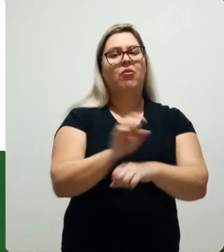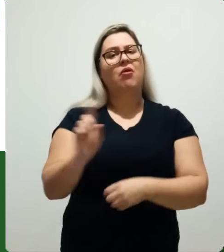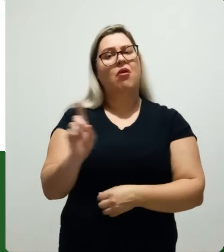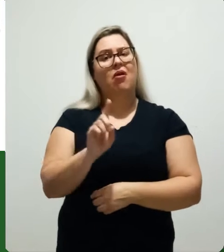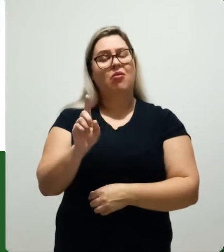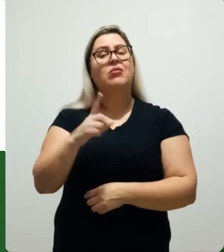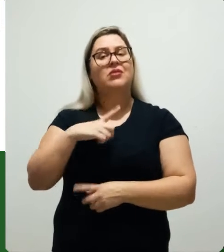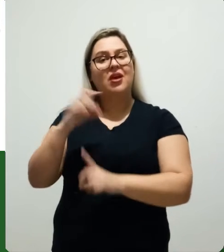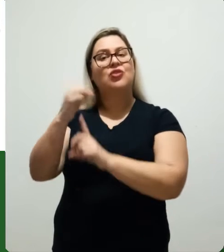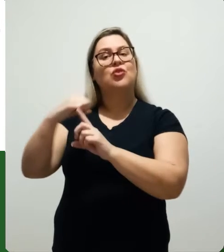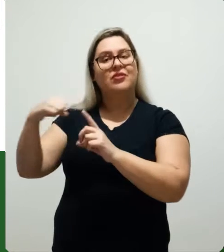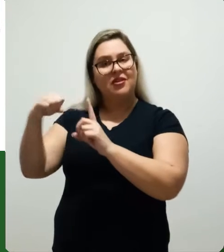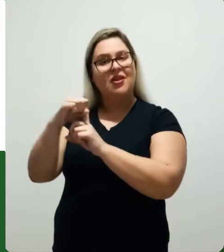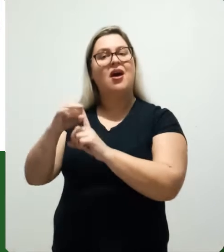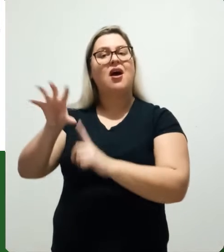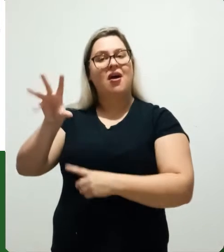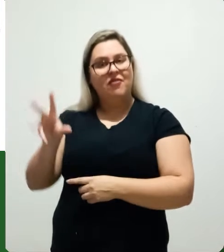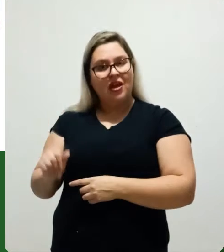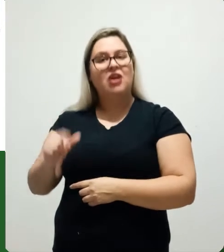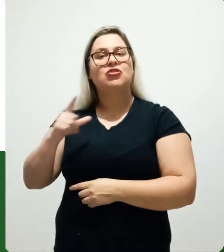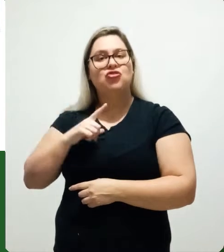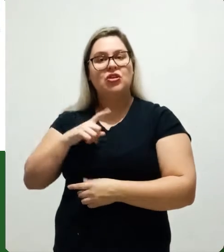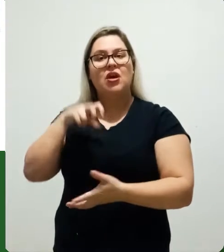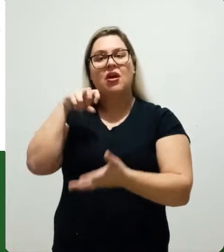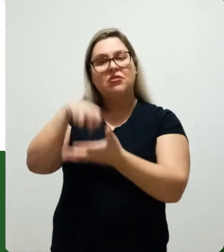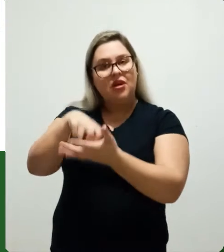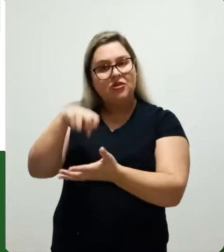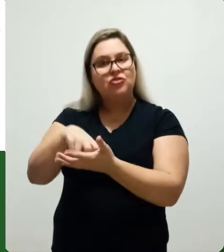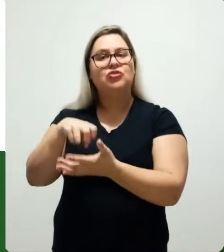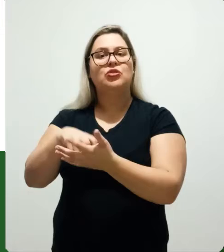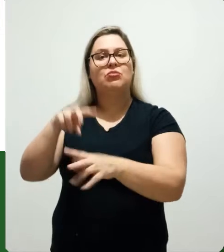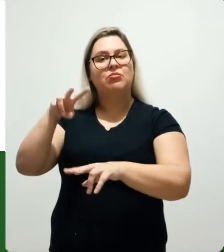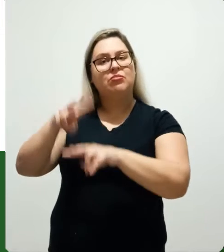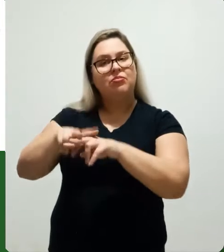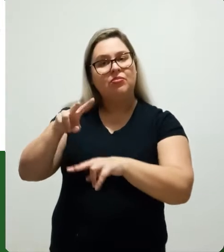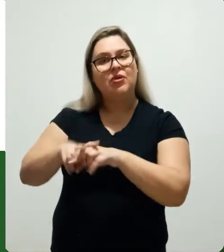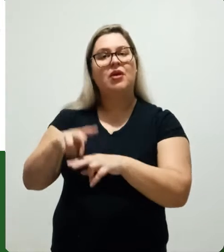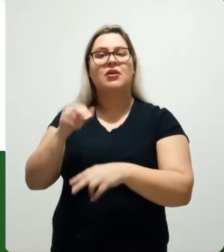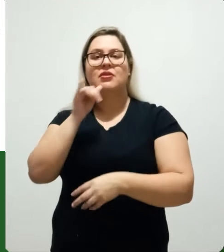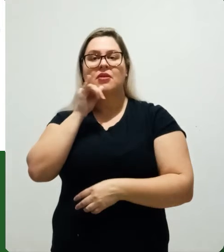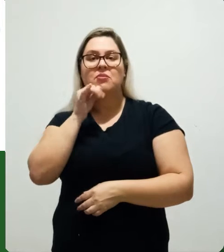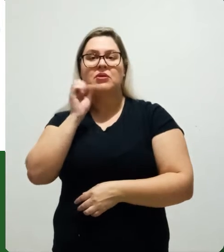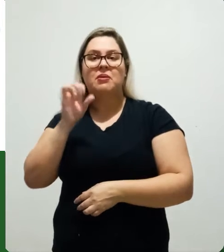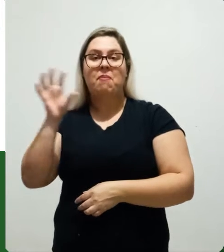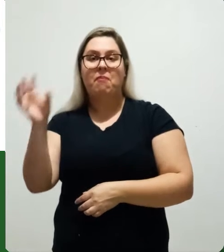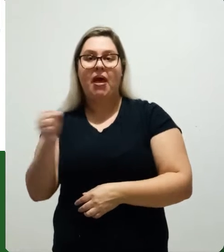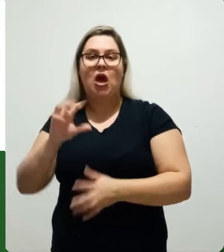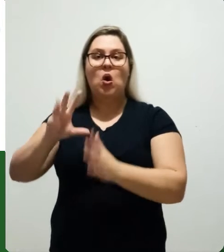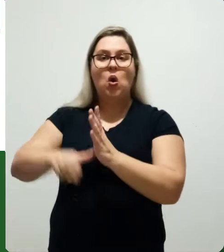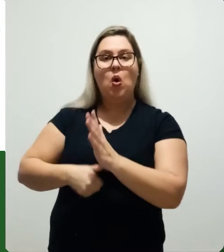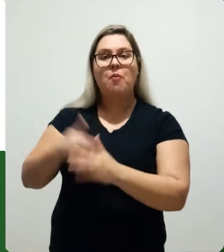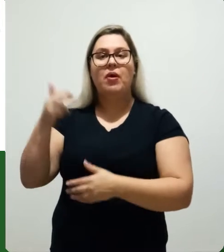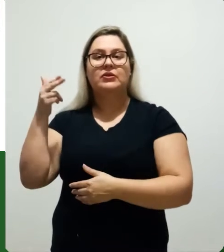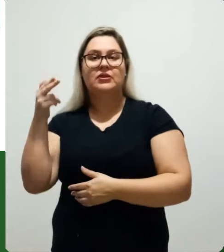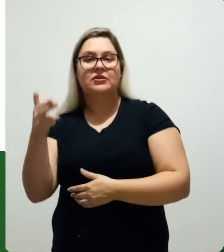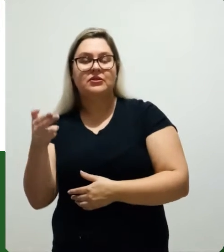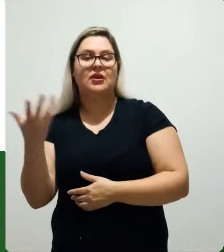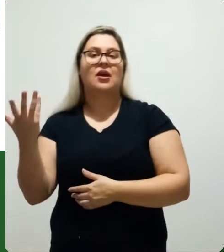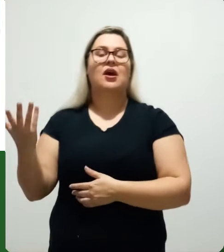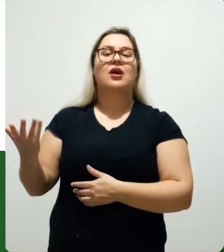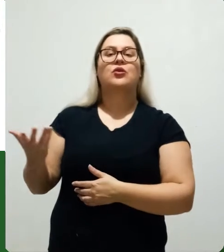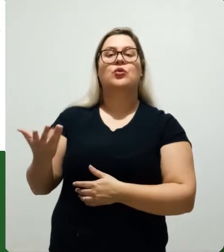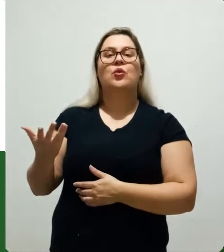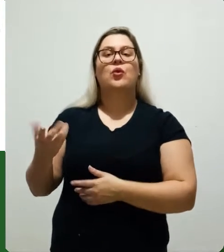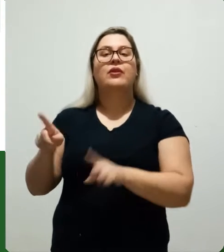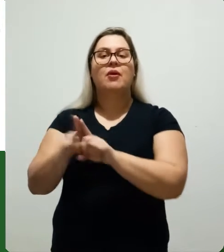sociedades africanas, o cativeiro era a punição para quem fosse condenado por roubo, assassinato, feitiçaria e